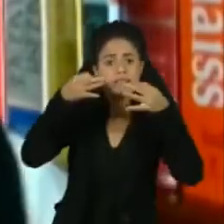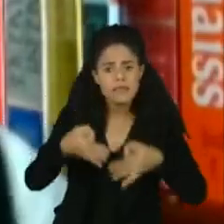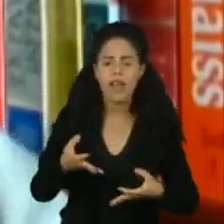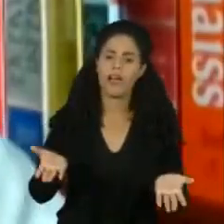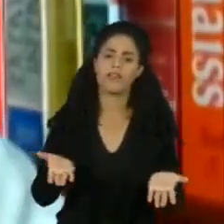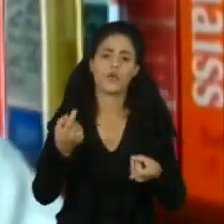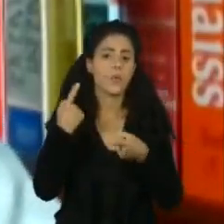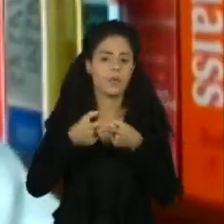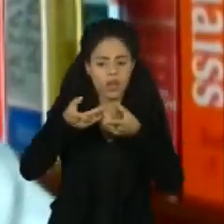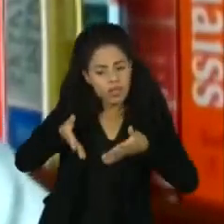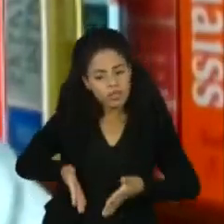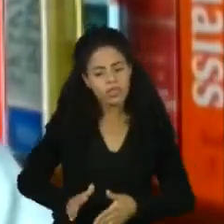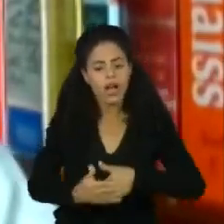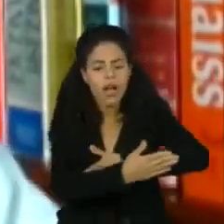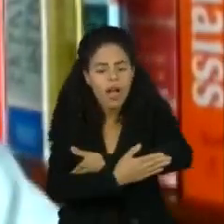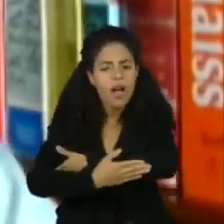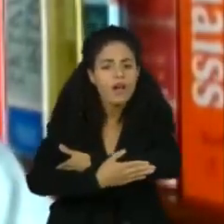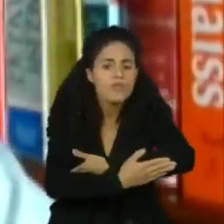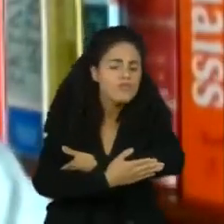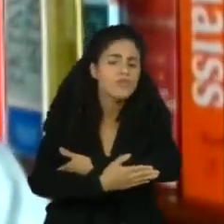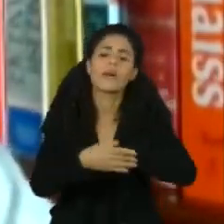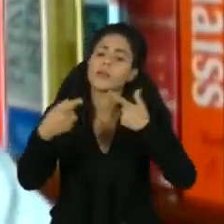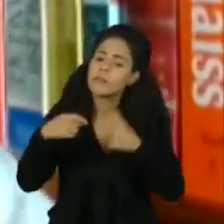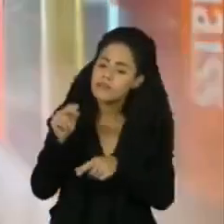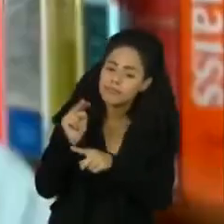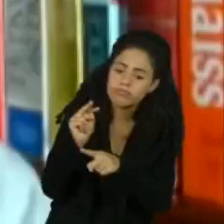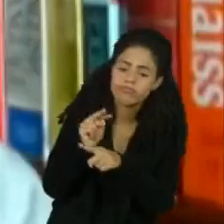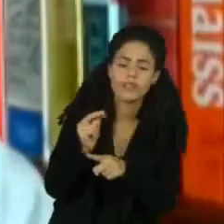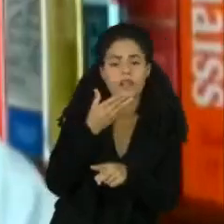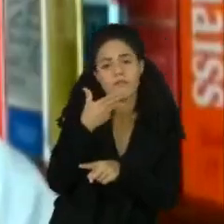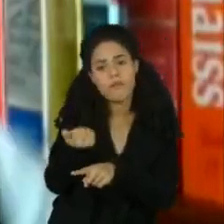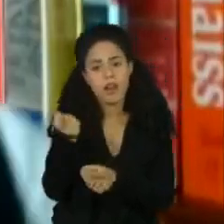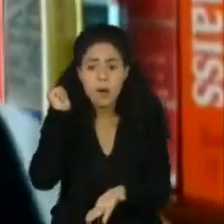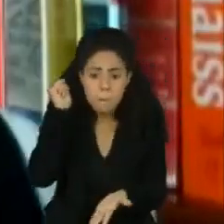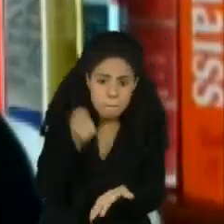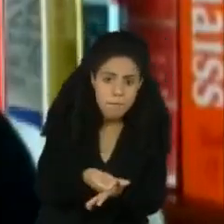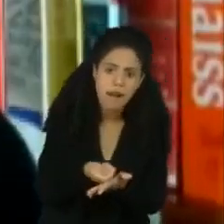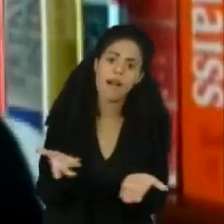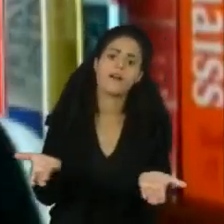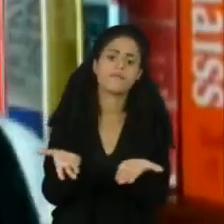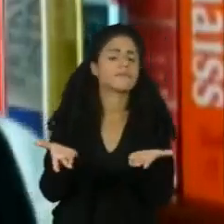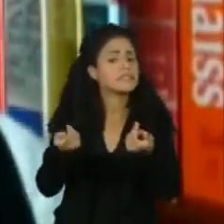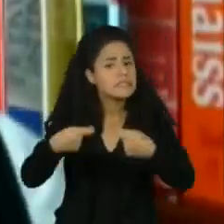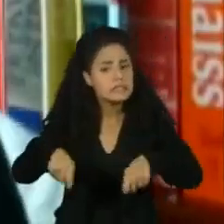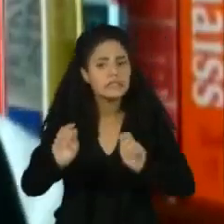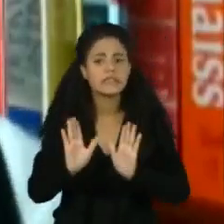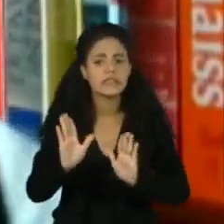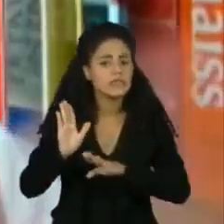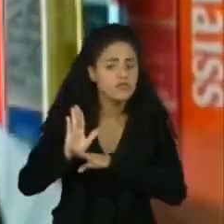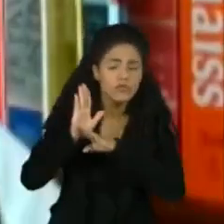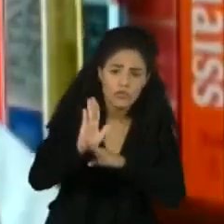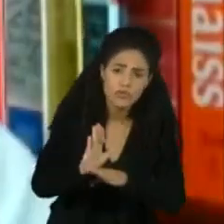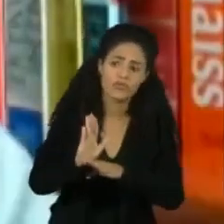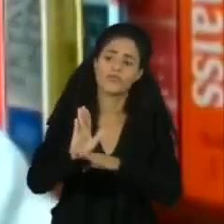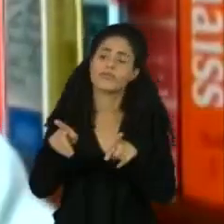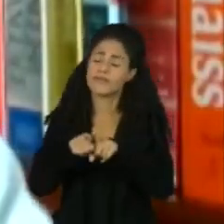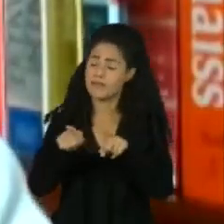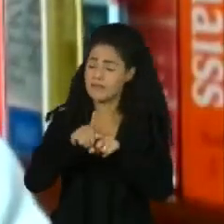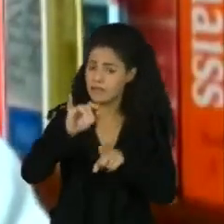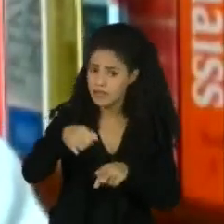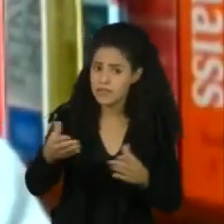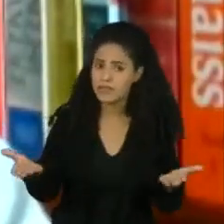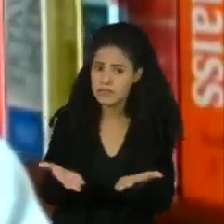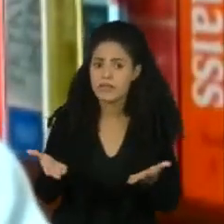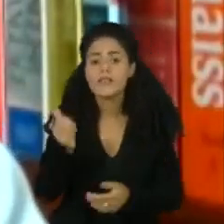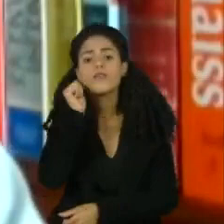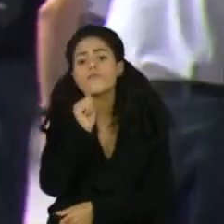naturalmente, a proteção ou a indenização pelo desrespeito à proteção contra a despedida arbitrária, que é a estabilidade